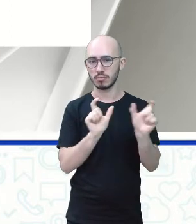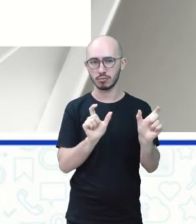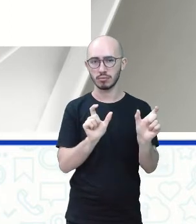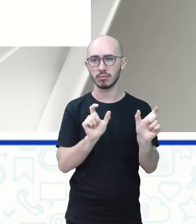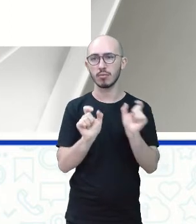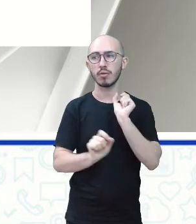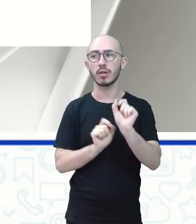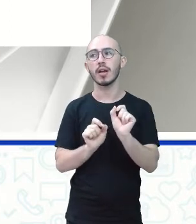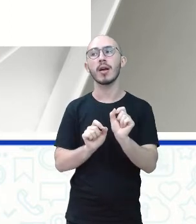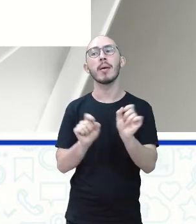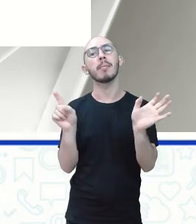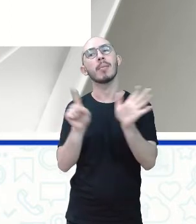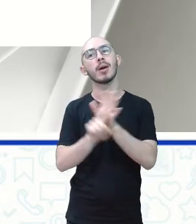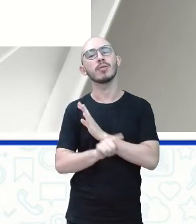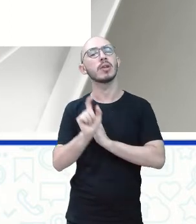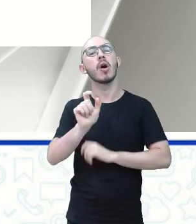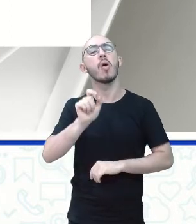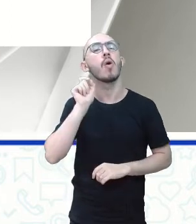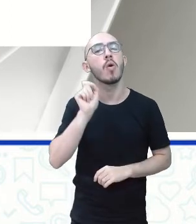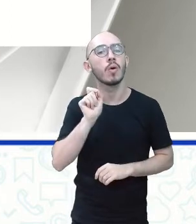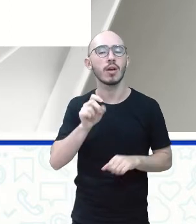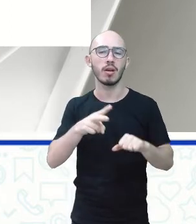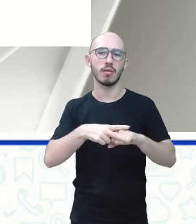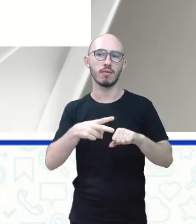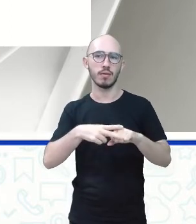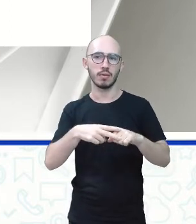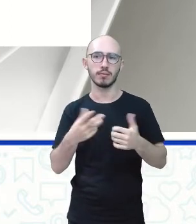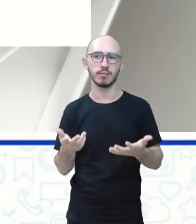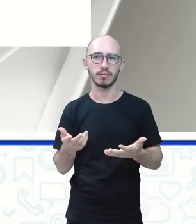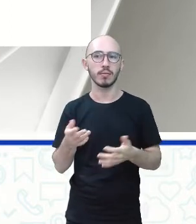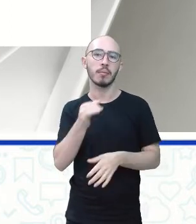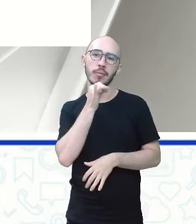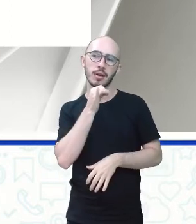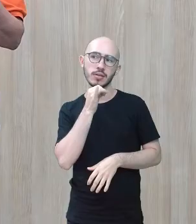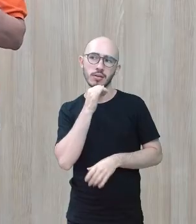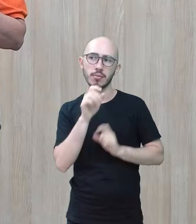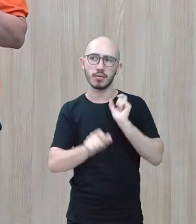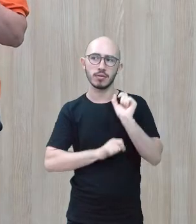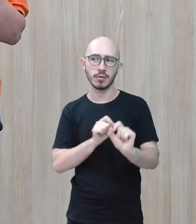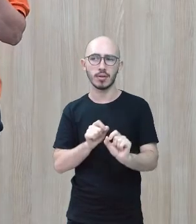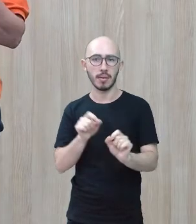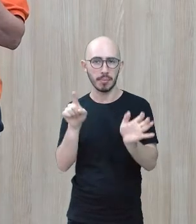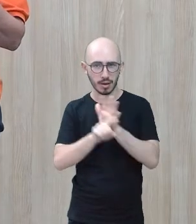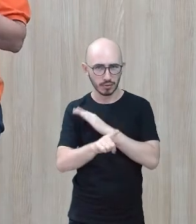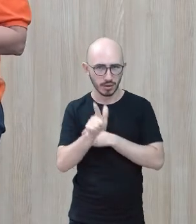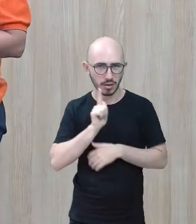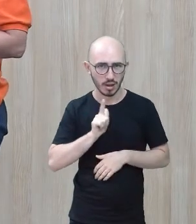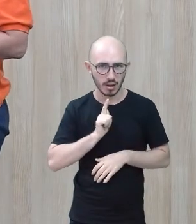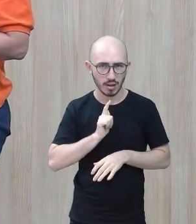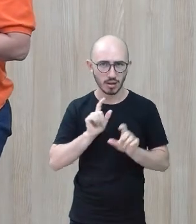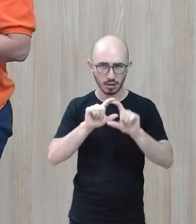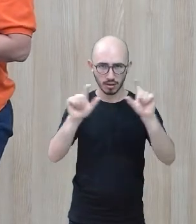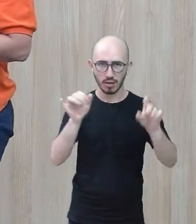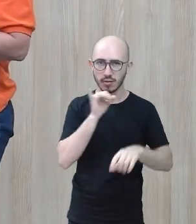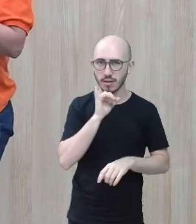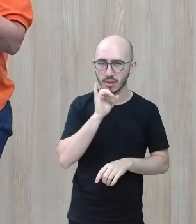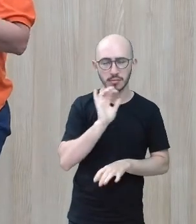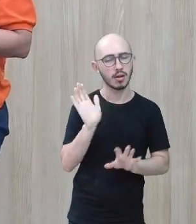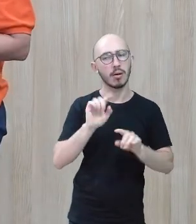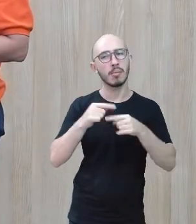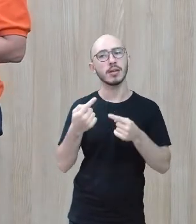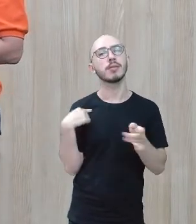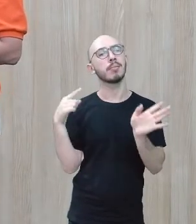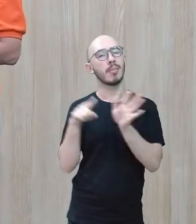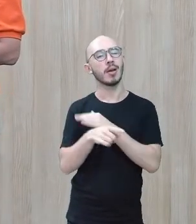o que ao verbo. Vocês percebem que no exemplo não tem lá o que, eu perguntei e é isso